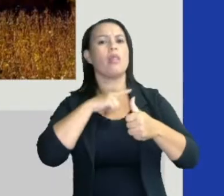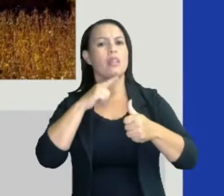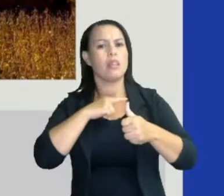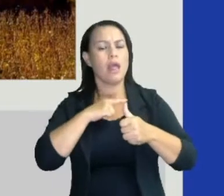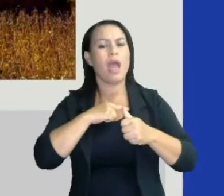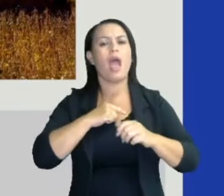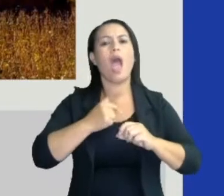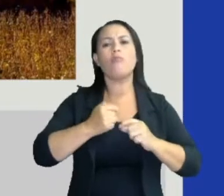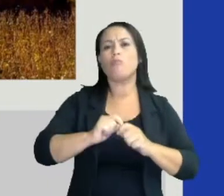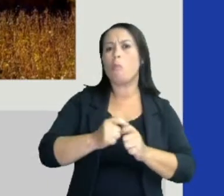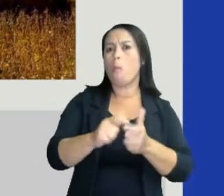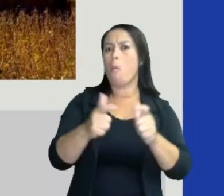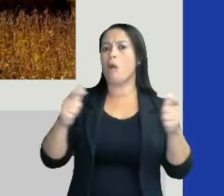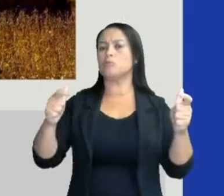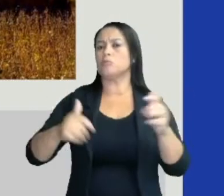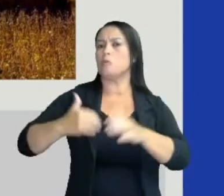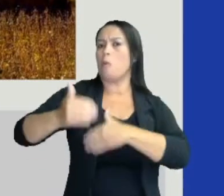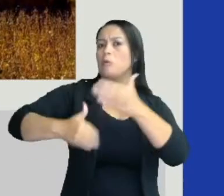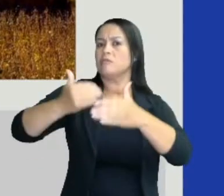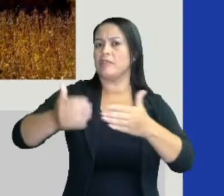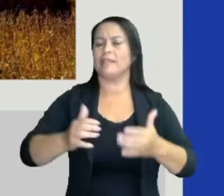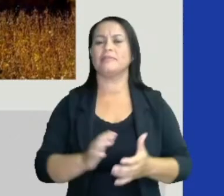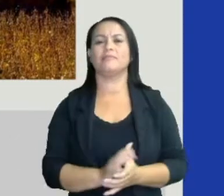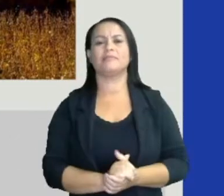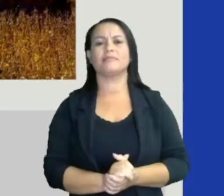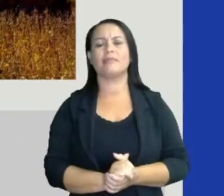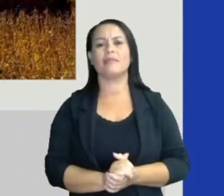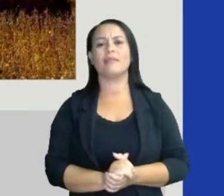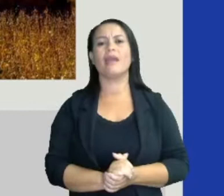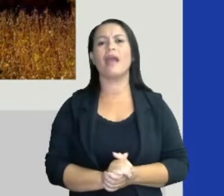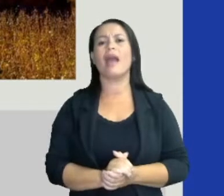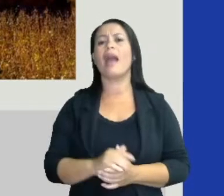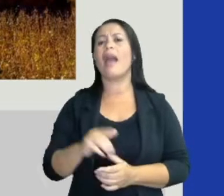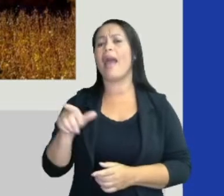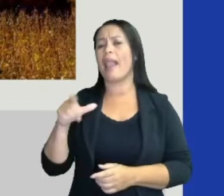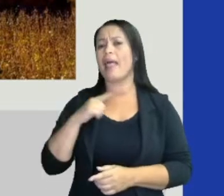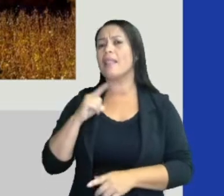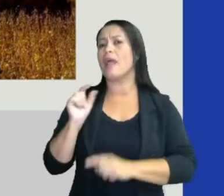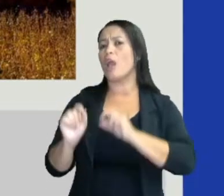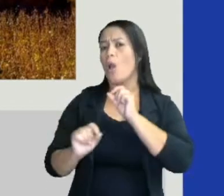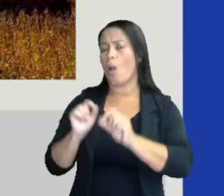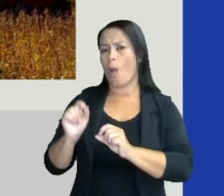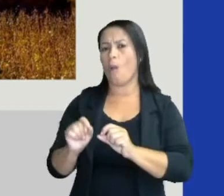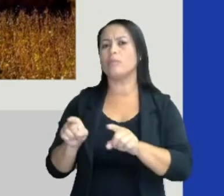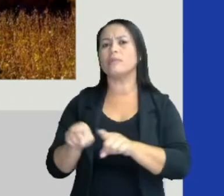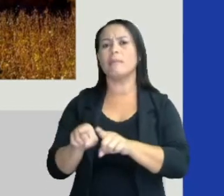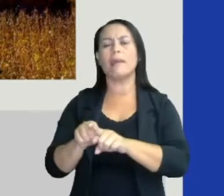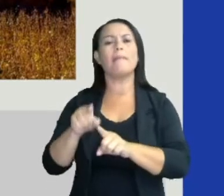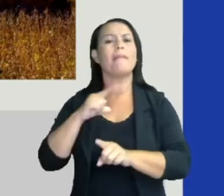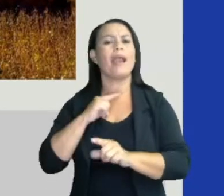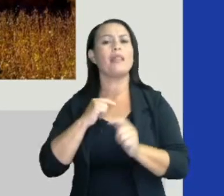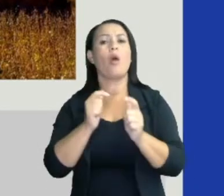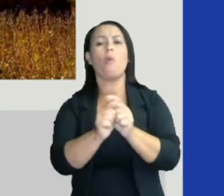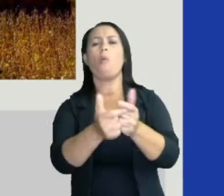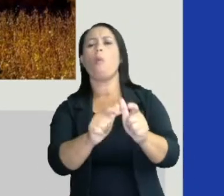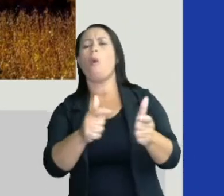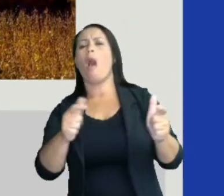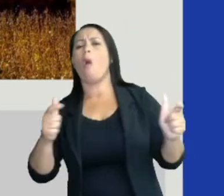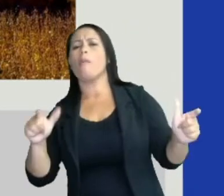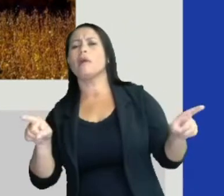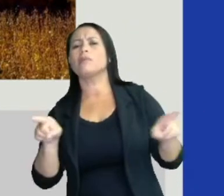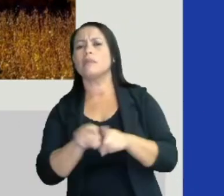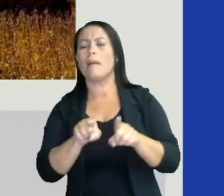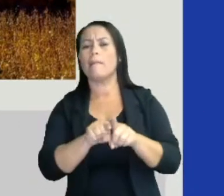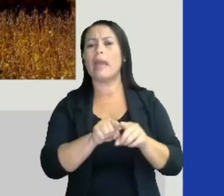altos índices de produtividade ela é visa é visada para ser um aumento uma